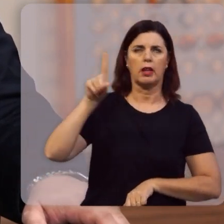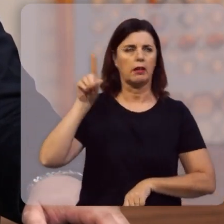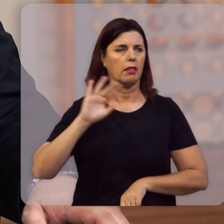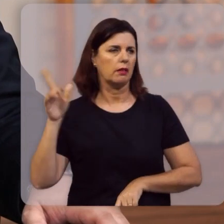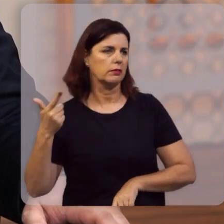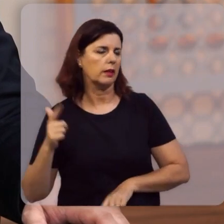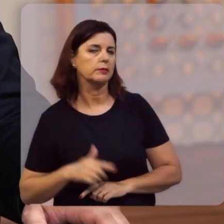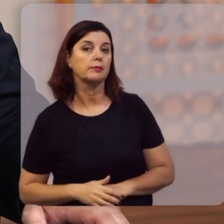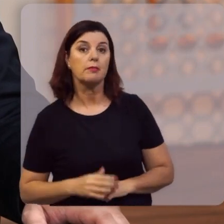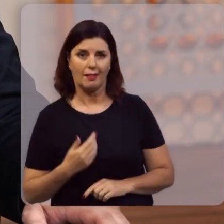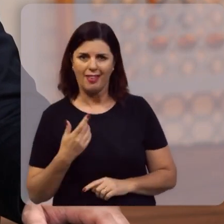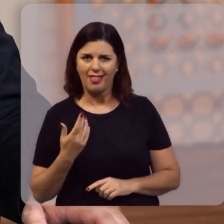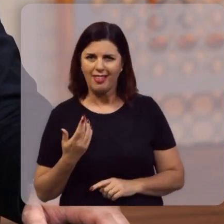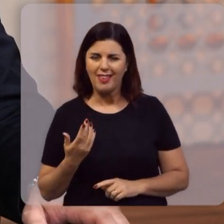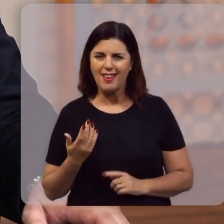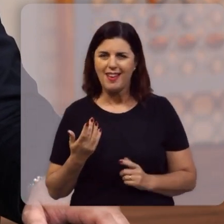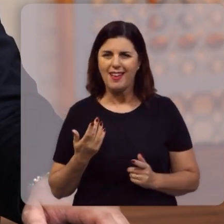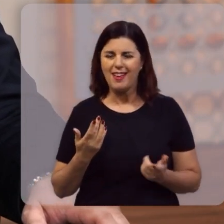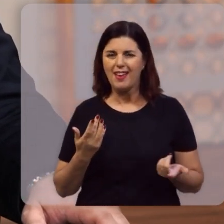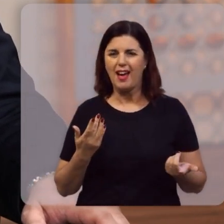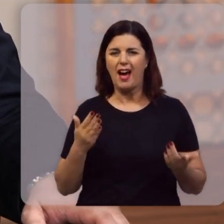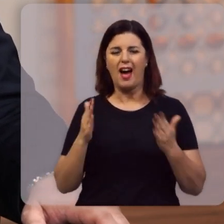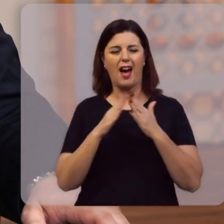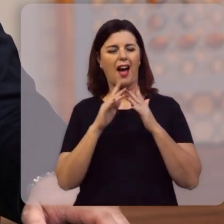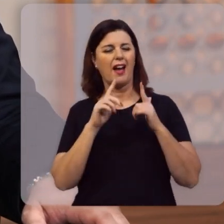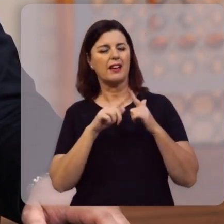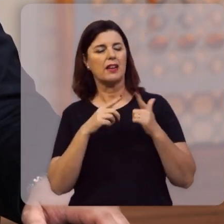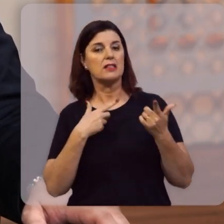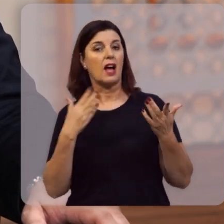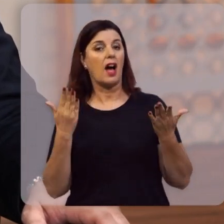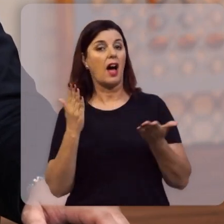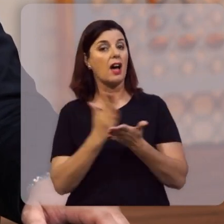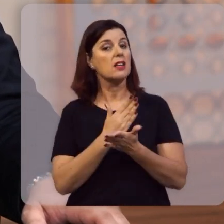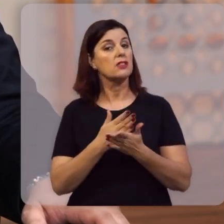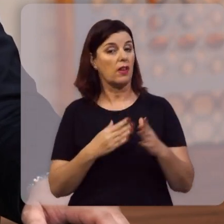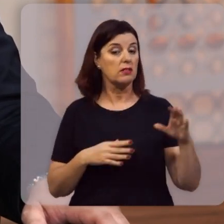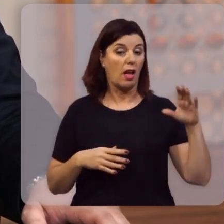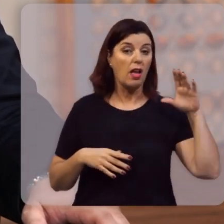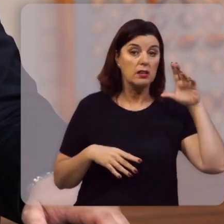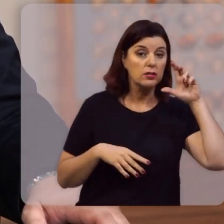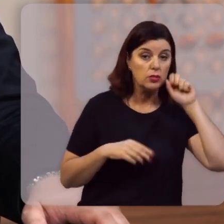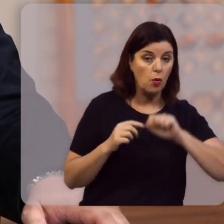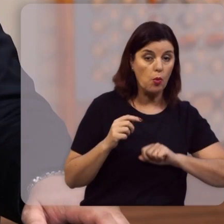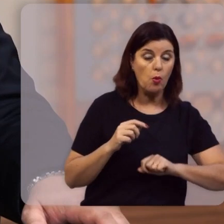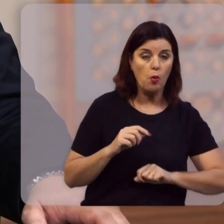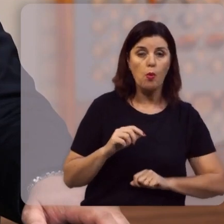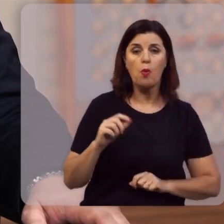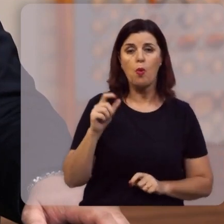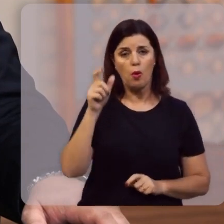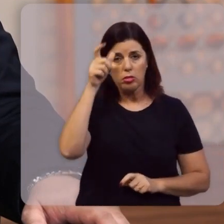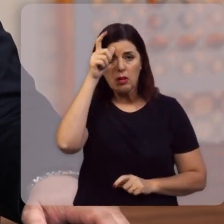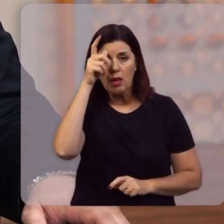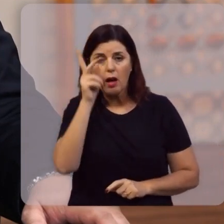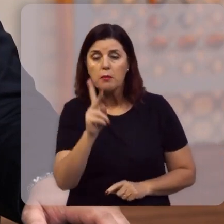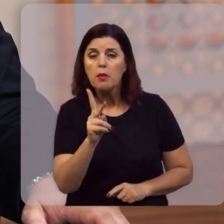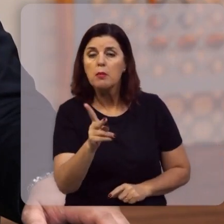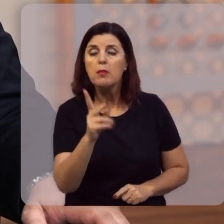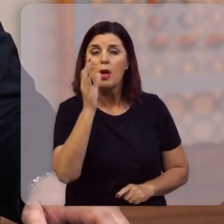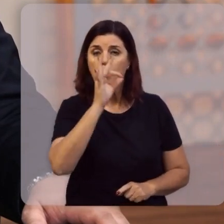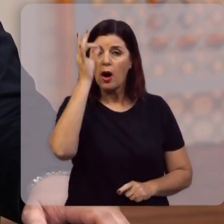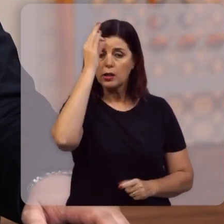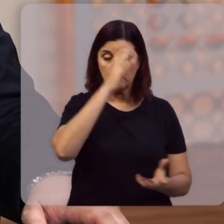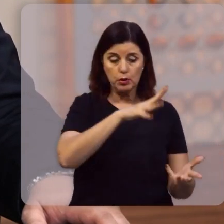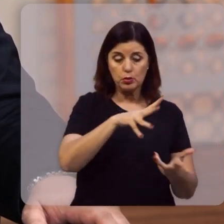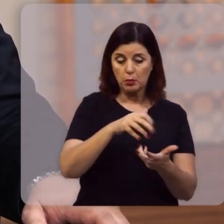imediatas. E muitas vezes a igreja pode dar ouvidos ao diabo, pode dar ouvidos ao espírito deste mundo e pode dar ouvidos ao